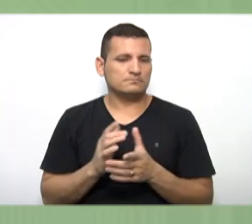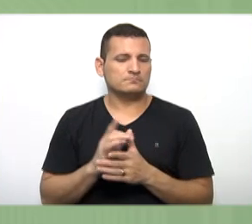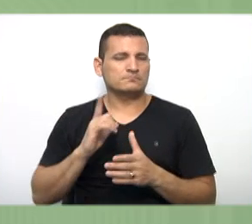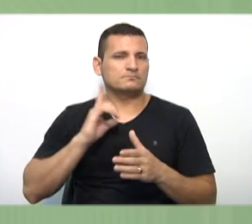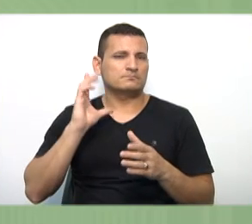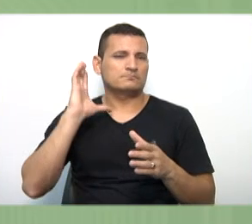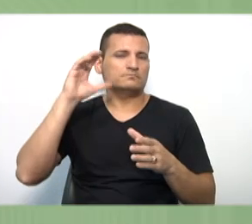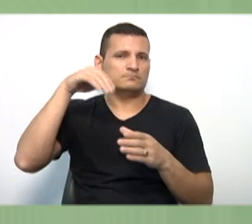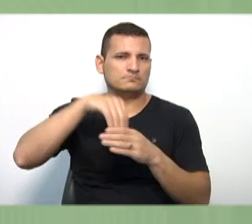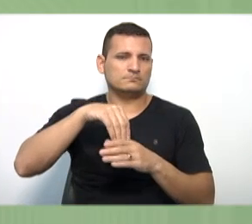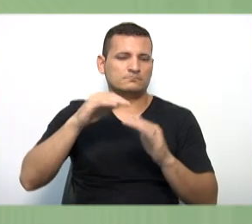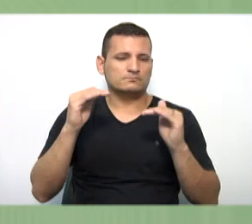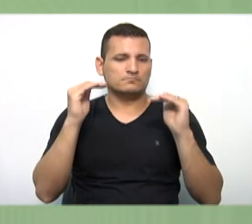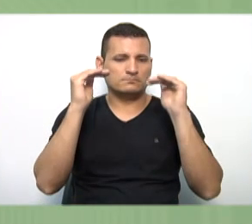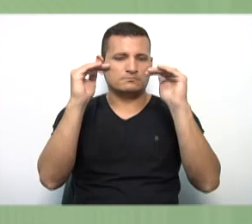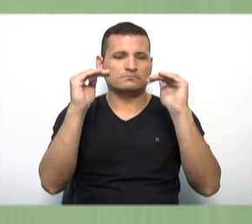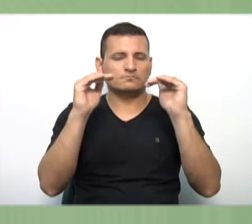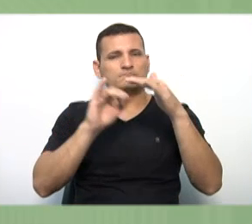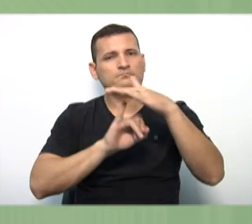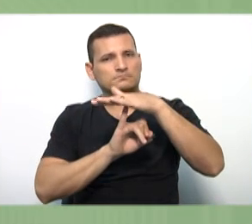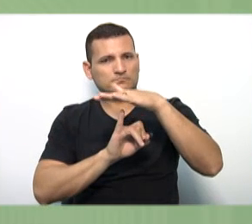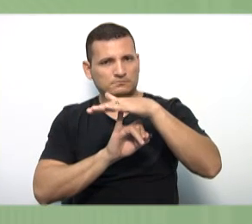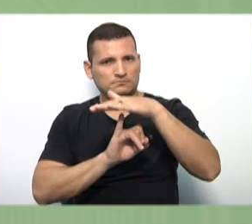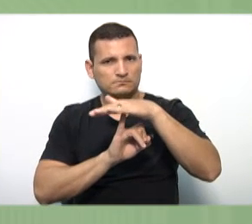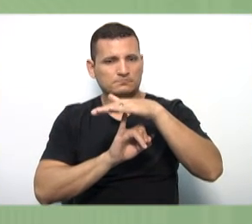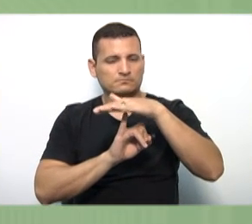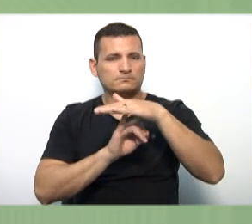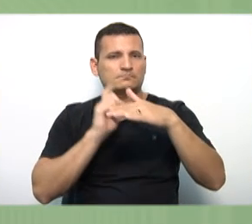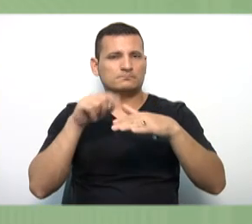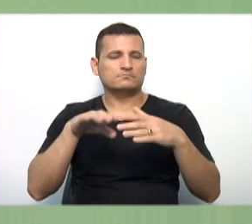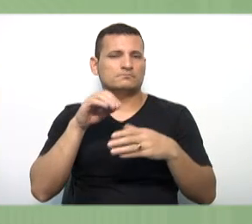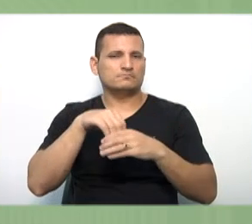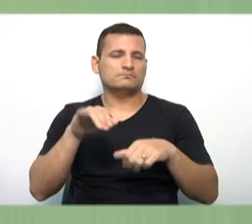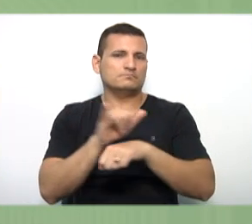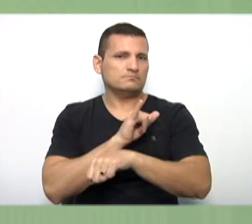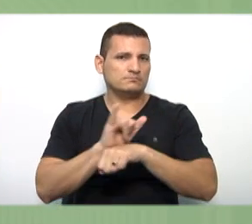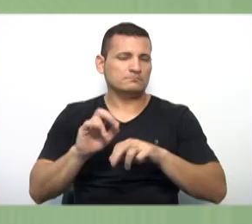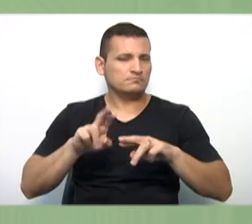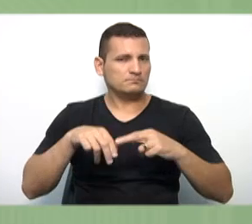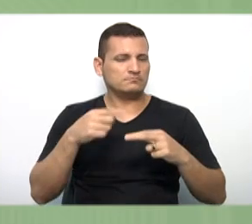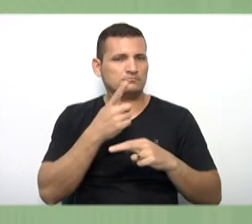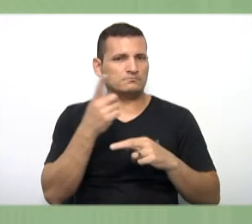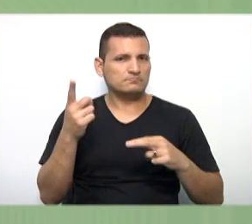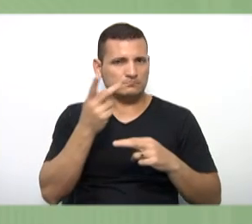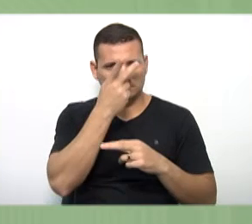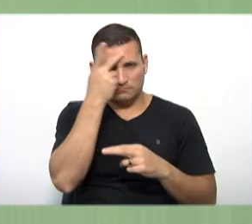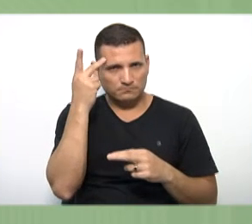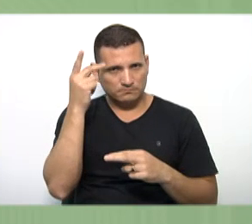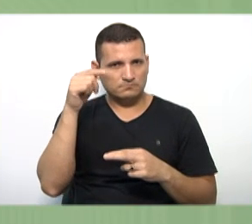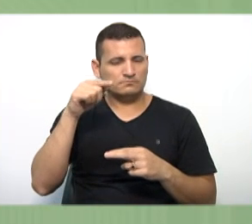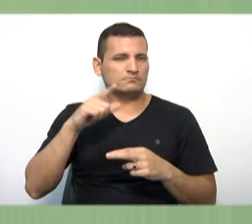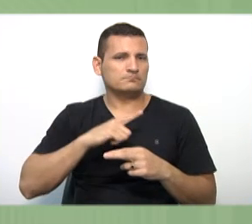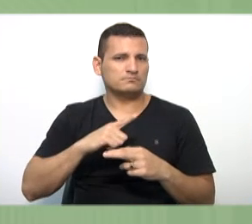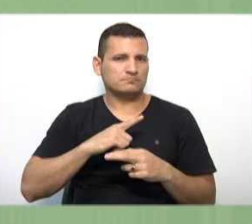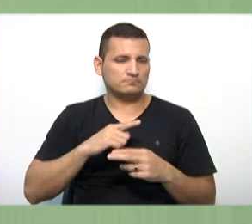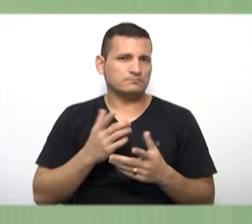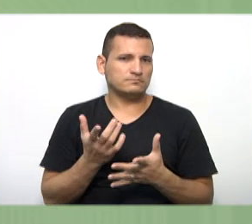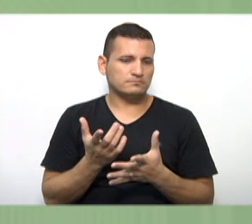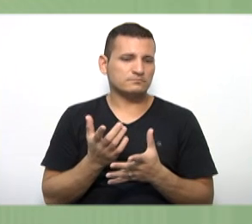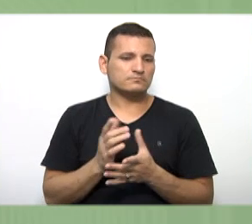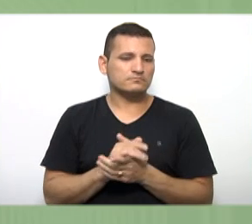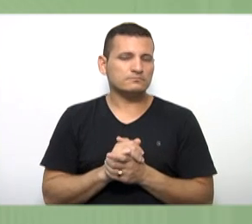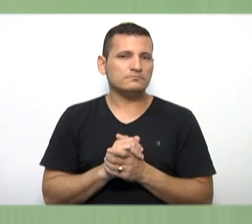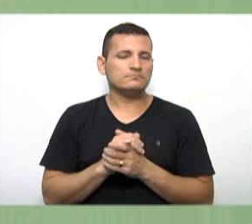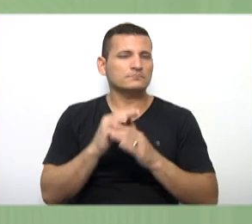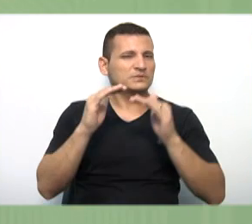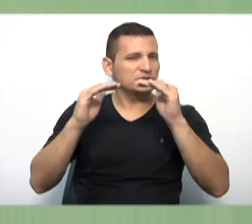no nível institucional, que é na parte estratégica, por isso essas pessoas ocupam níveis